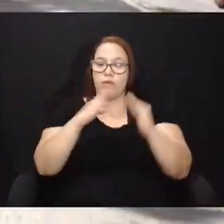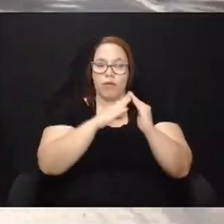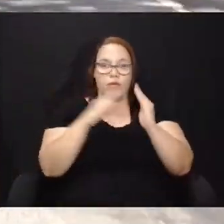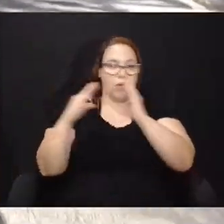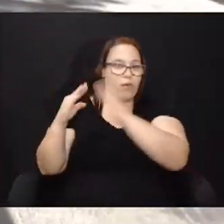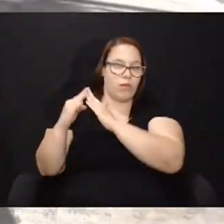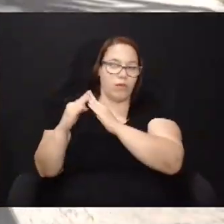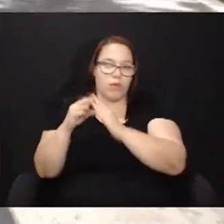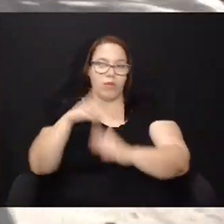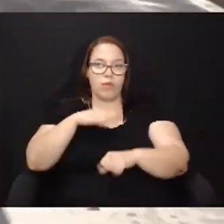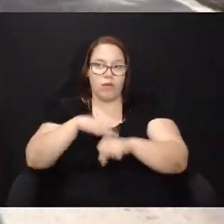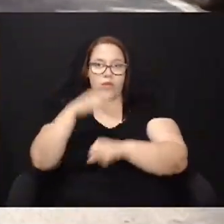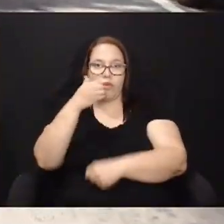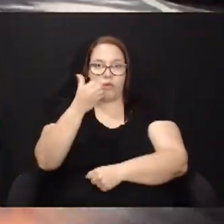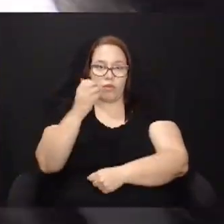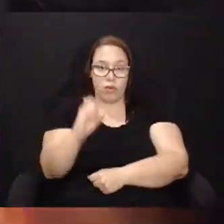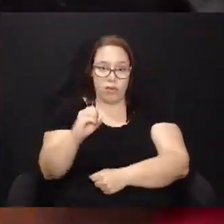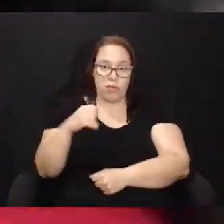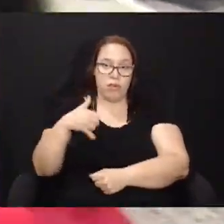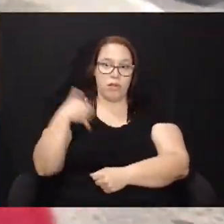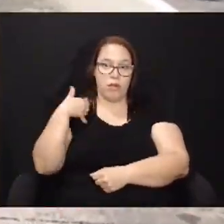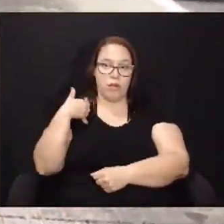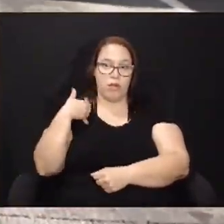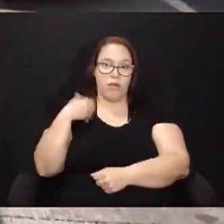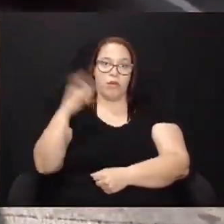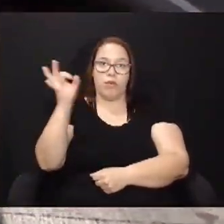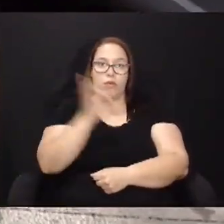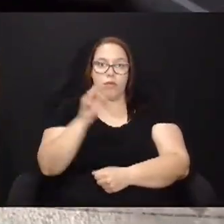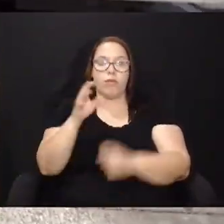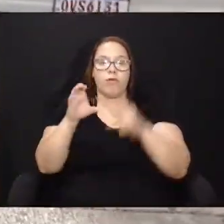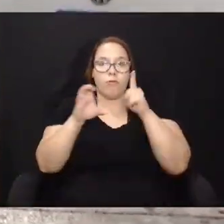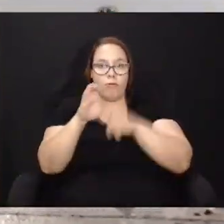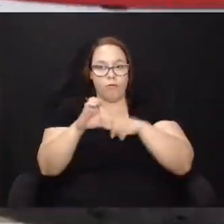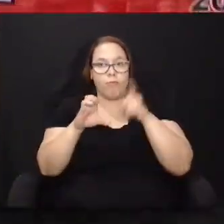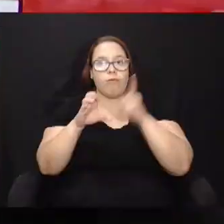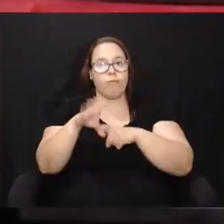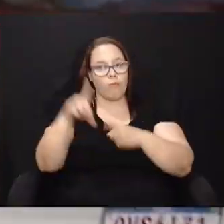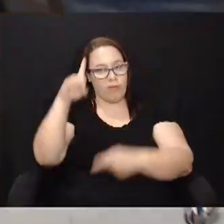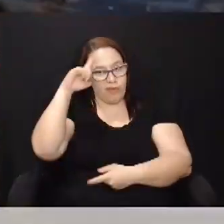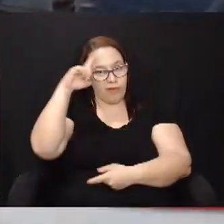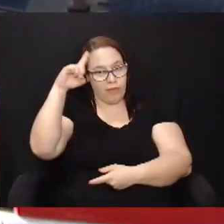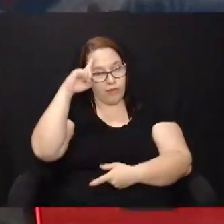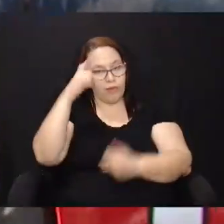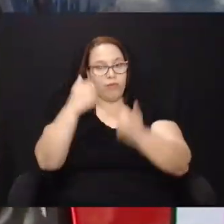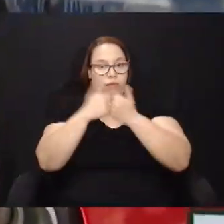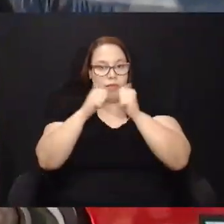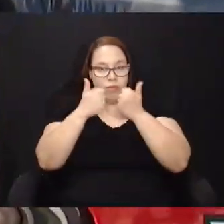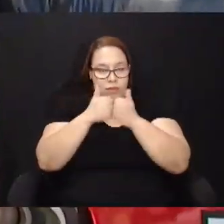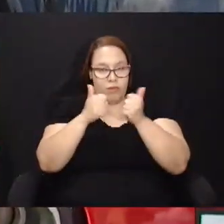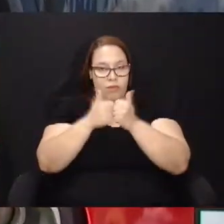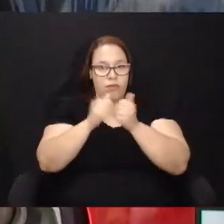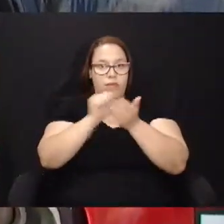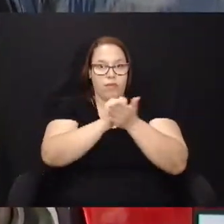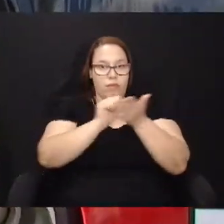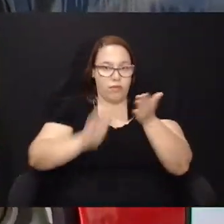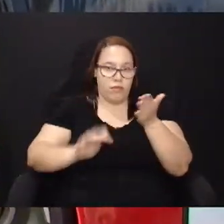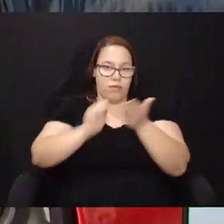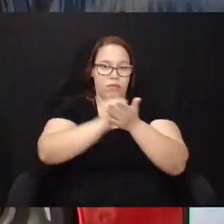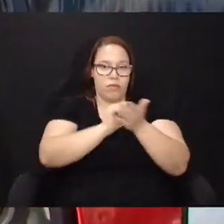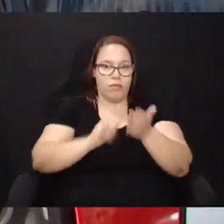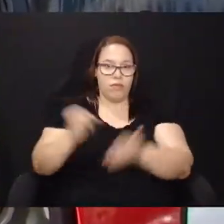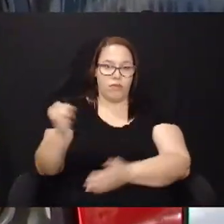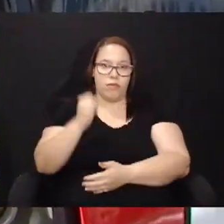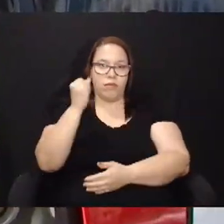de 60 anos e parte deles dependem diariamente do transporte coletivo para as atividades essenciais como consultas